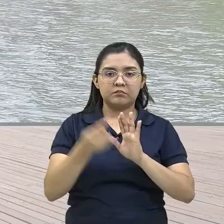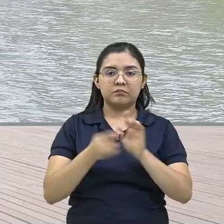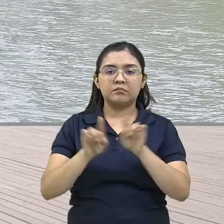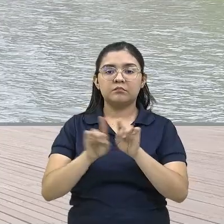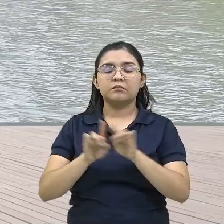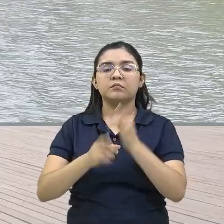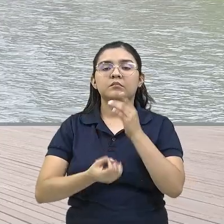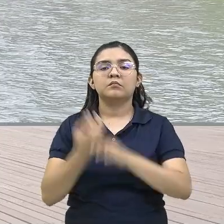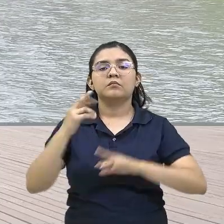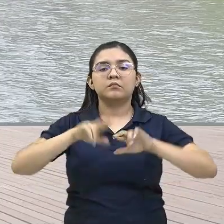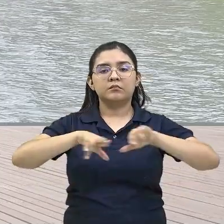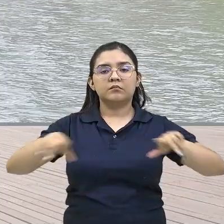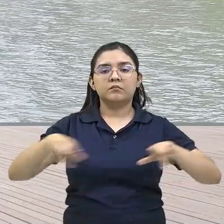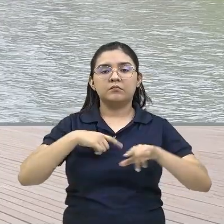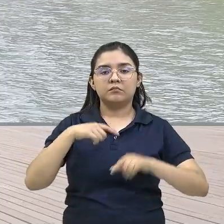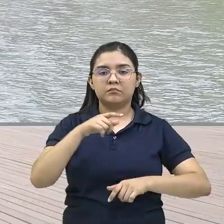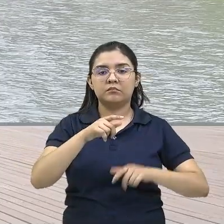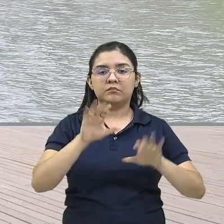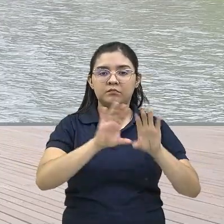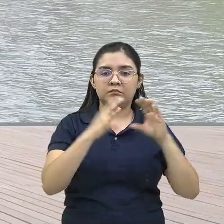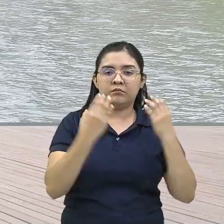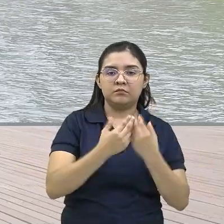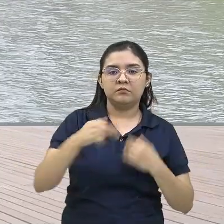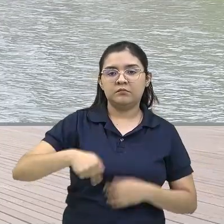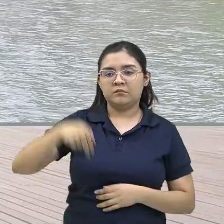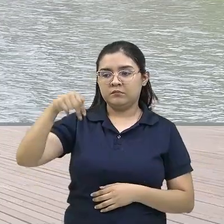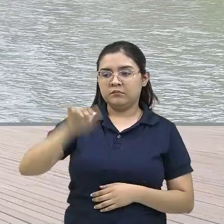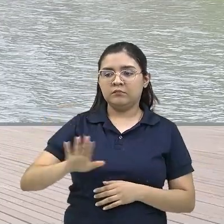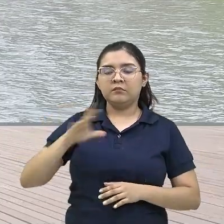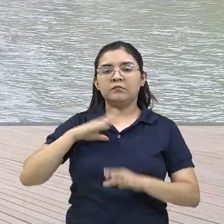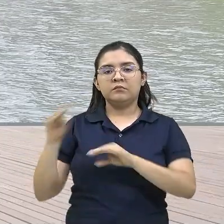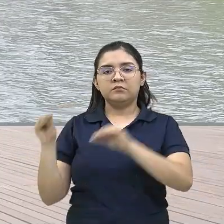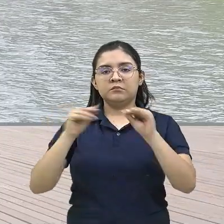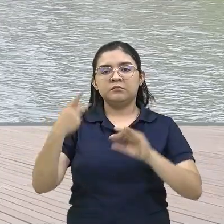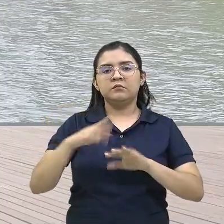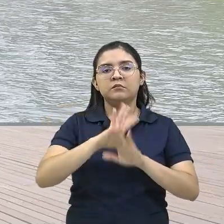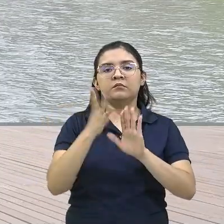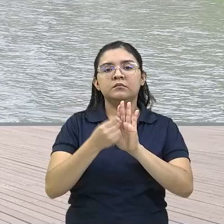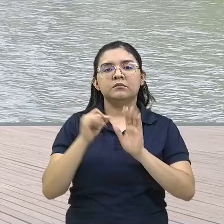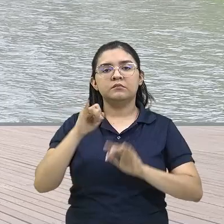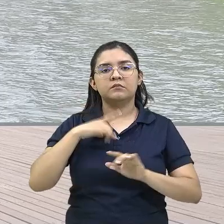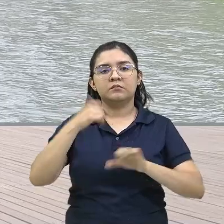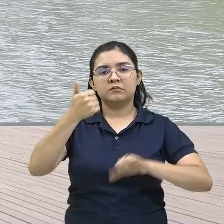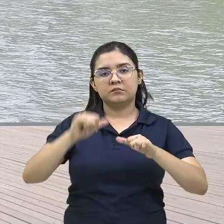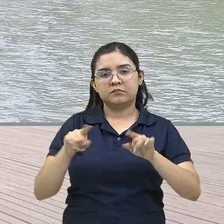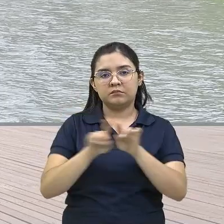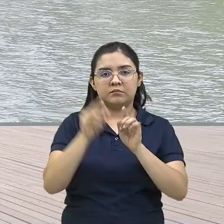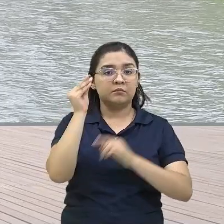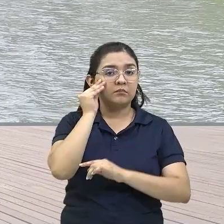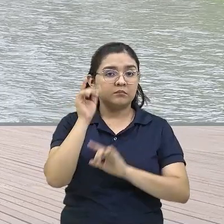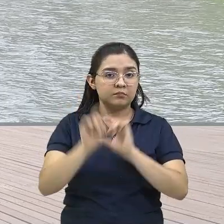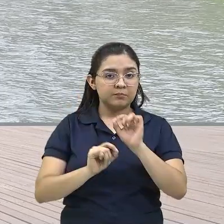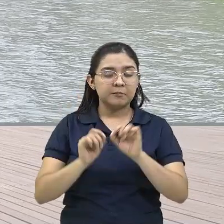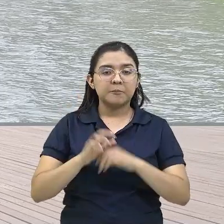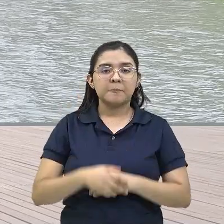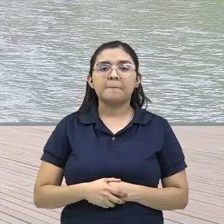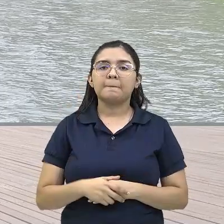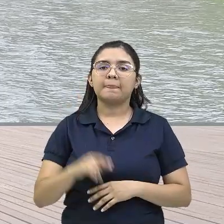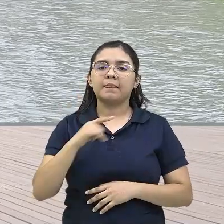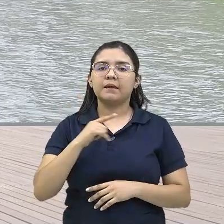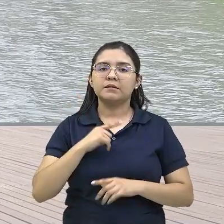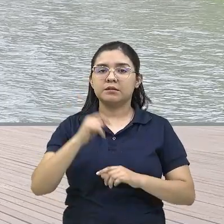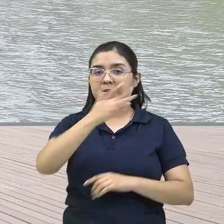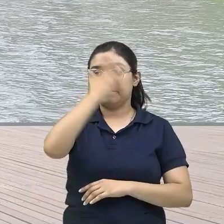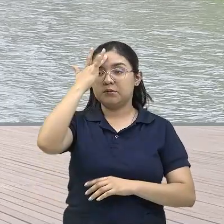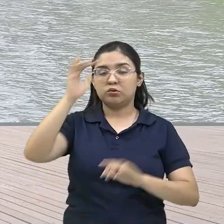formação de diversas comunidades nordestinas nas cidades amazônicas, né? Se a gente for analisar, a gente for observar esses